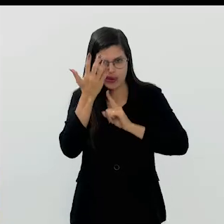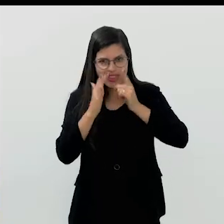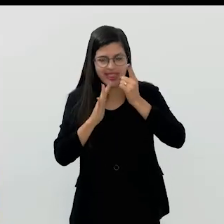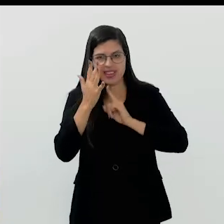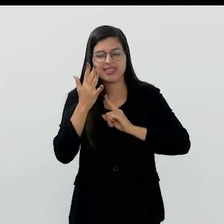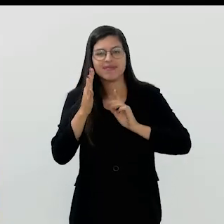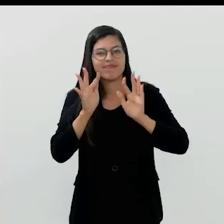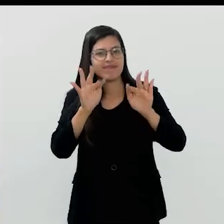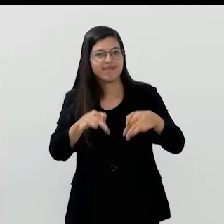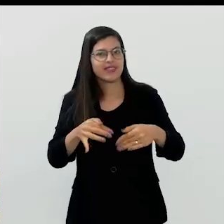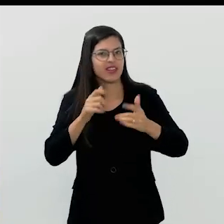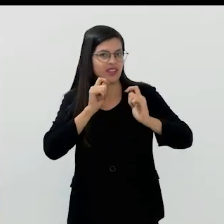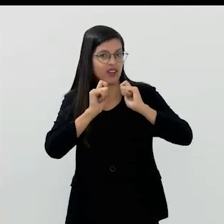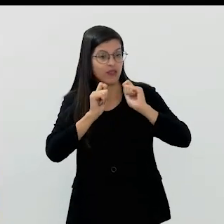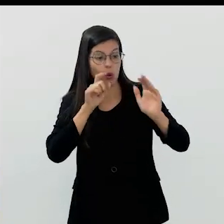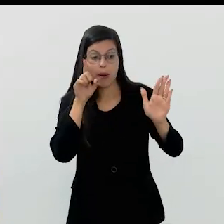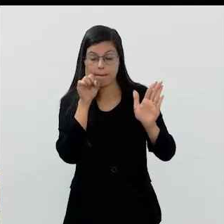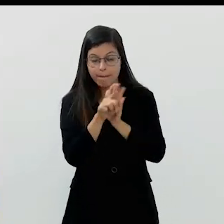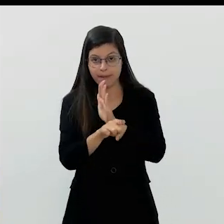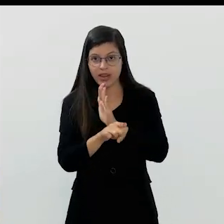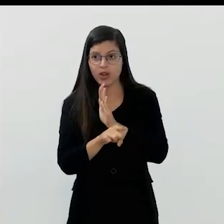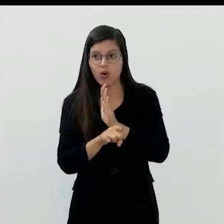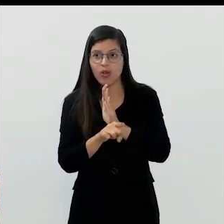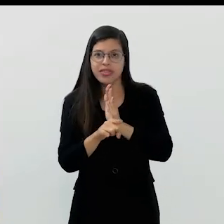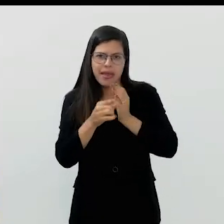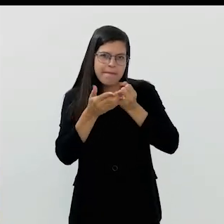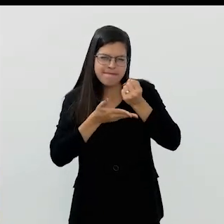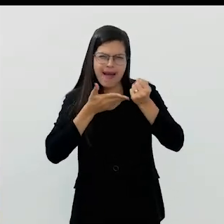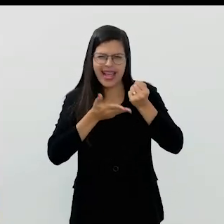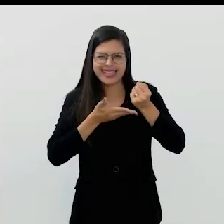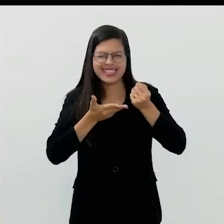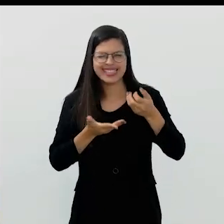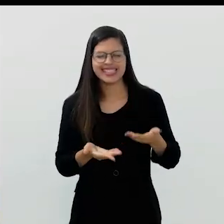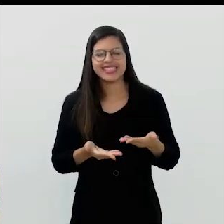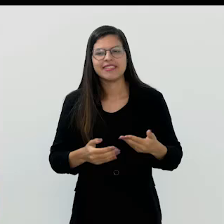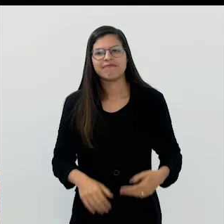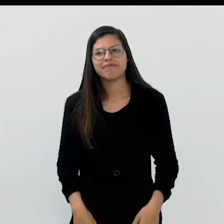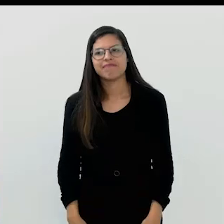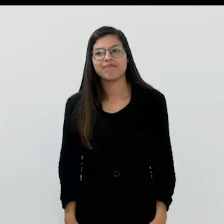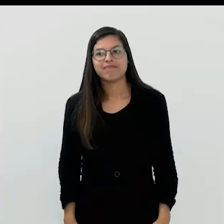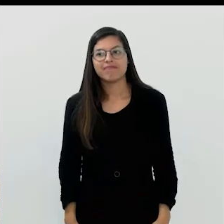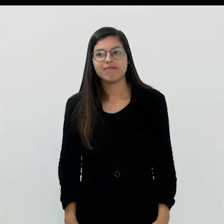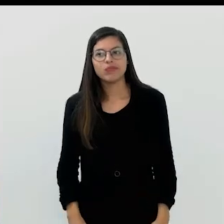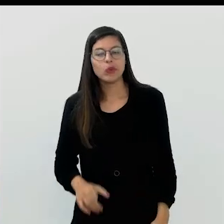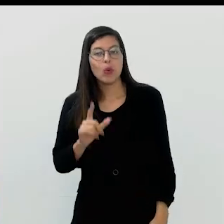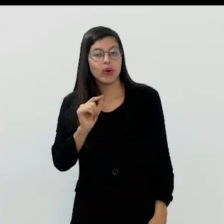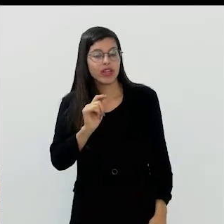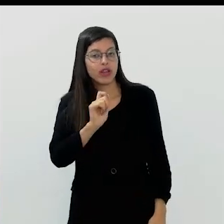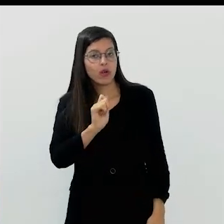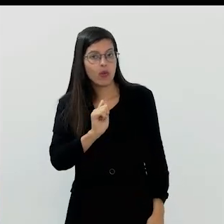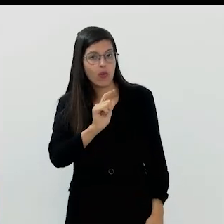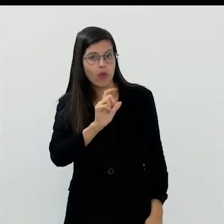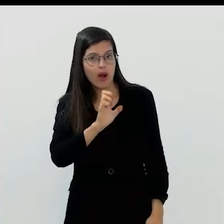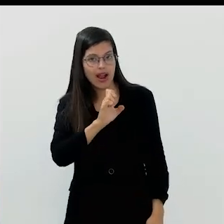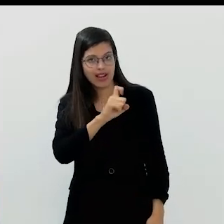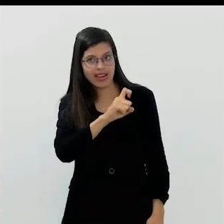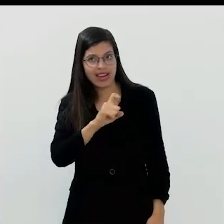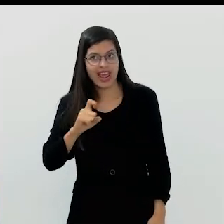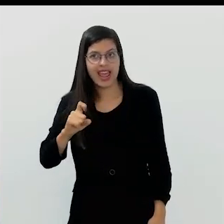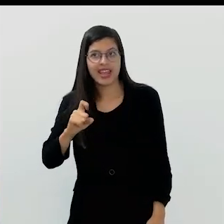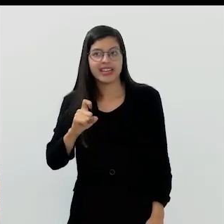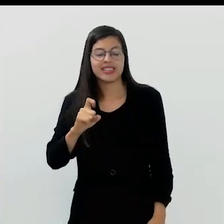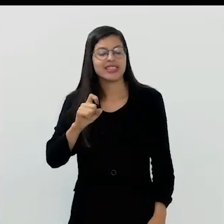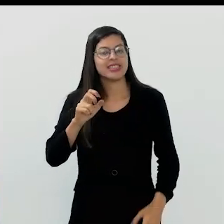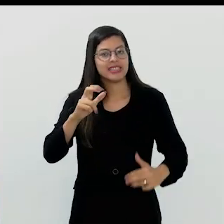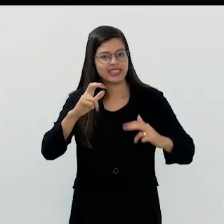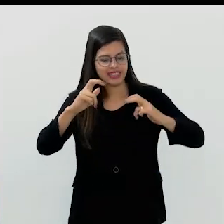as nossas entrevistas com uma pergunta que é meio que básica, né? O que o Alex Salvador de hoje, que está